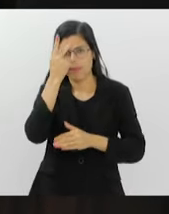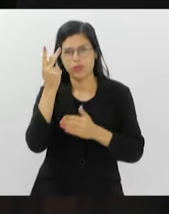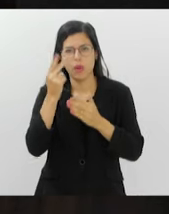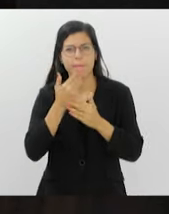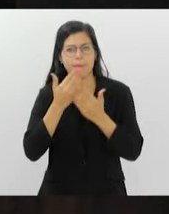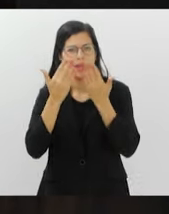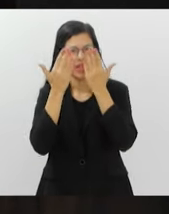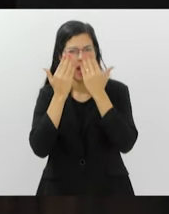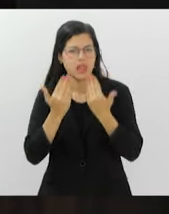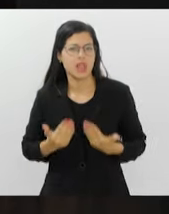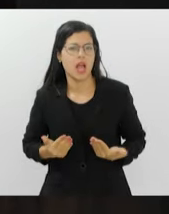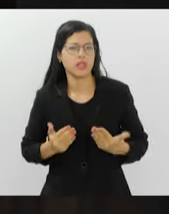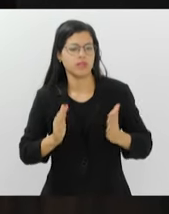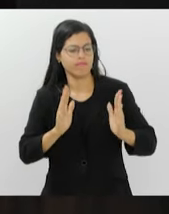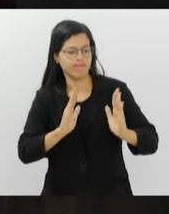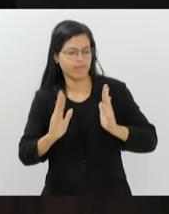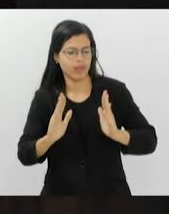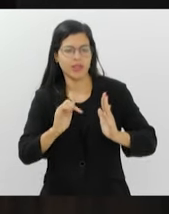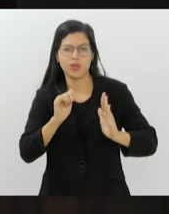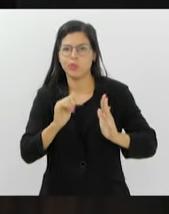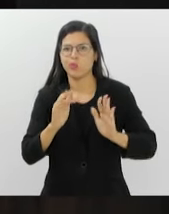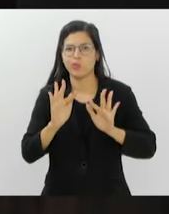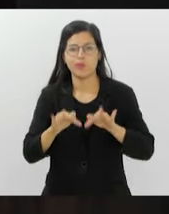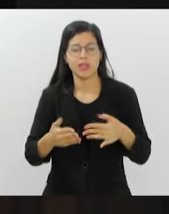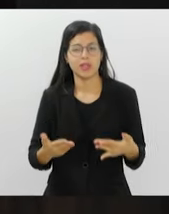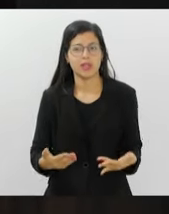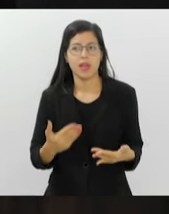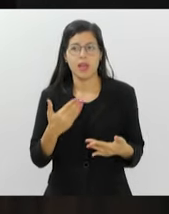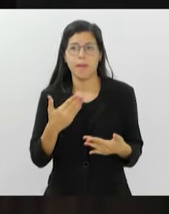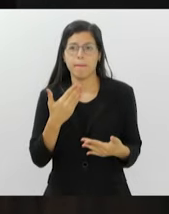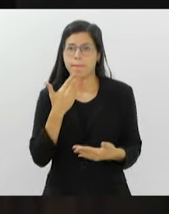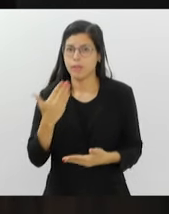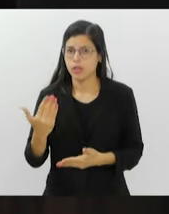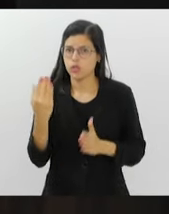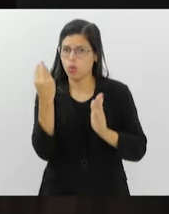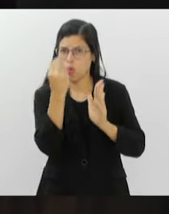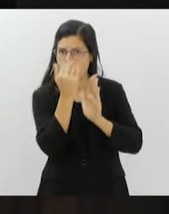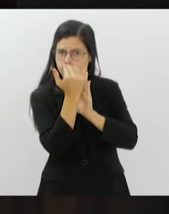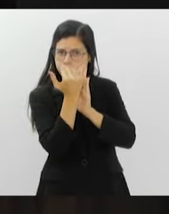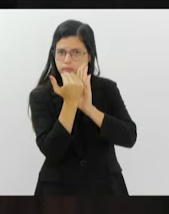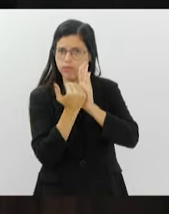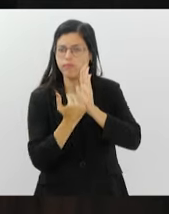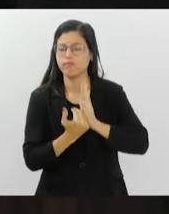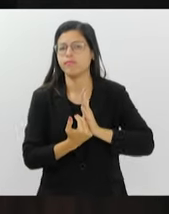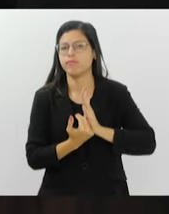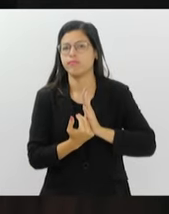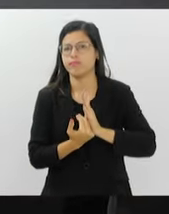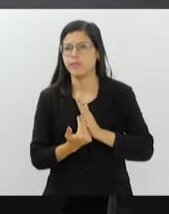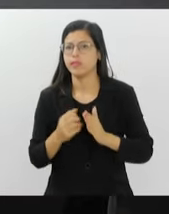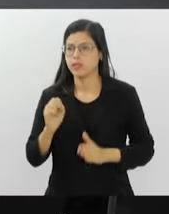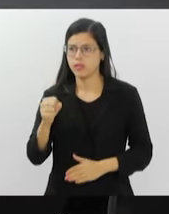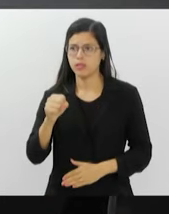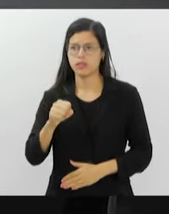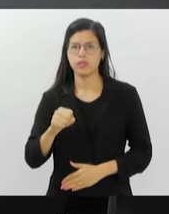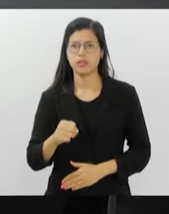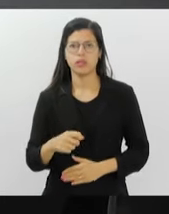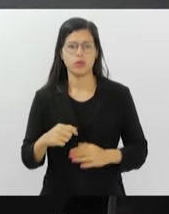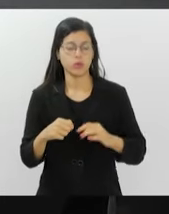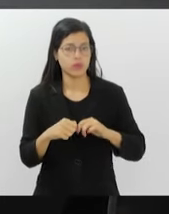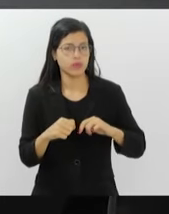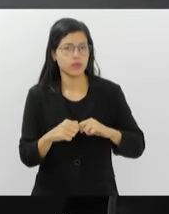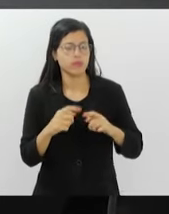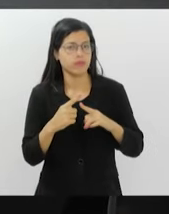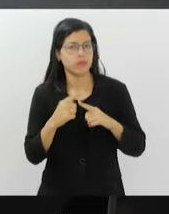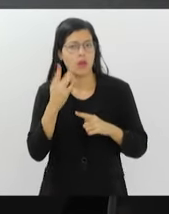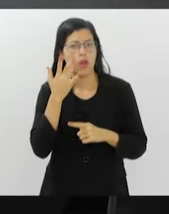do prazo é pedir a inclusão na ordem do dia para que faça essa provocação exatamente foi exatamente isso que eu fiz porque eu acho o